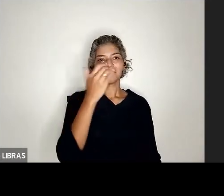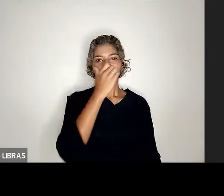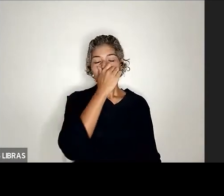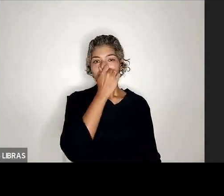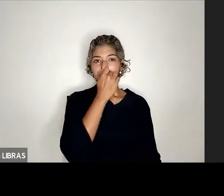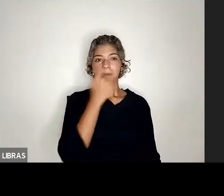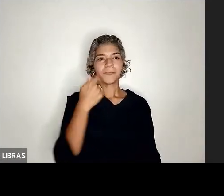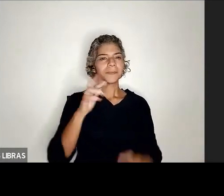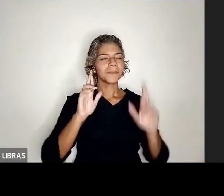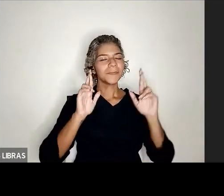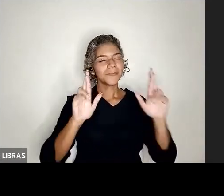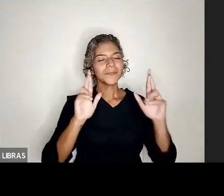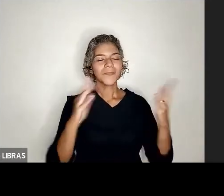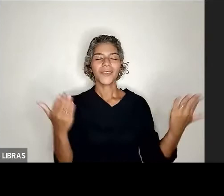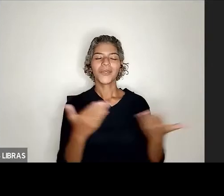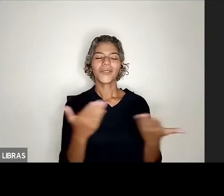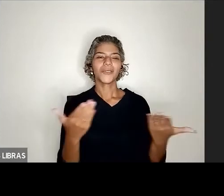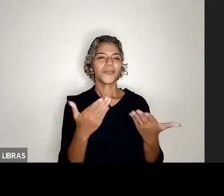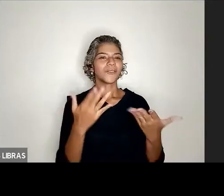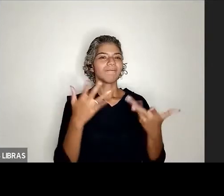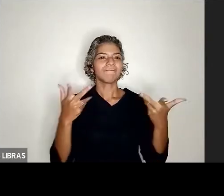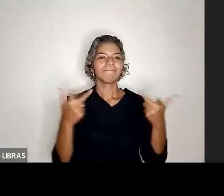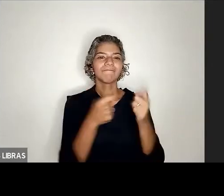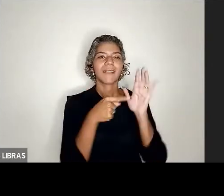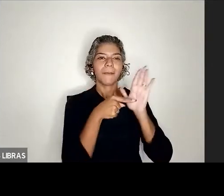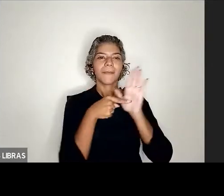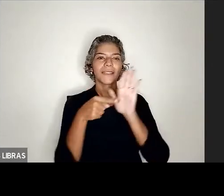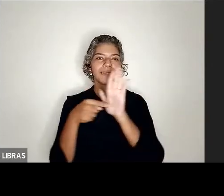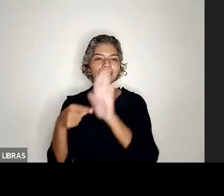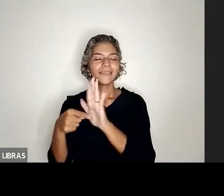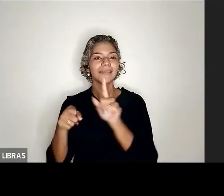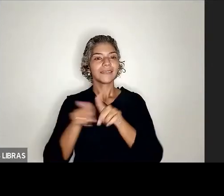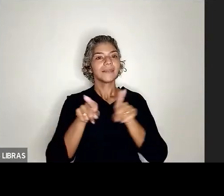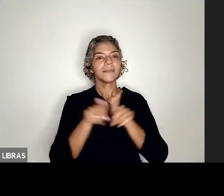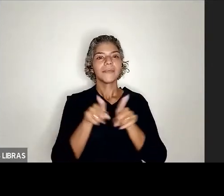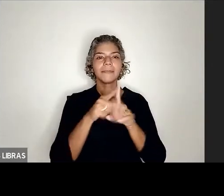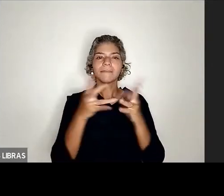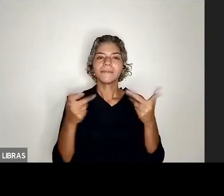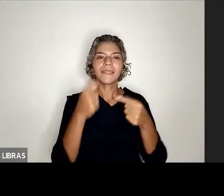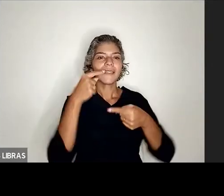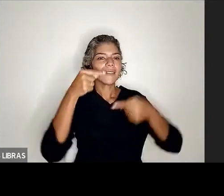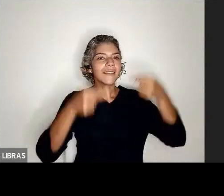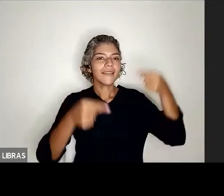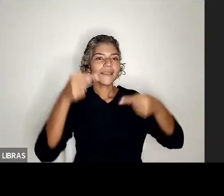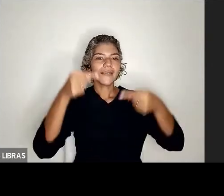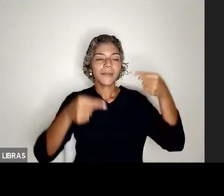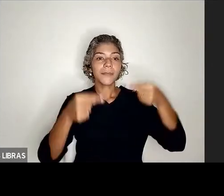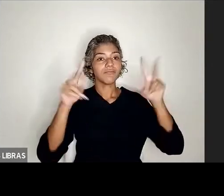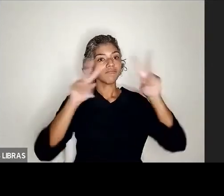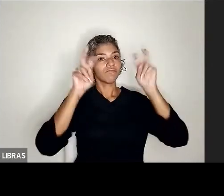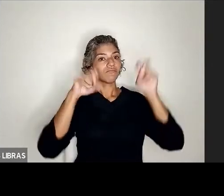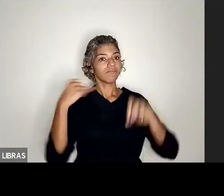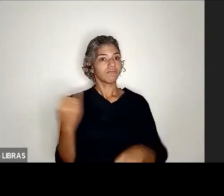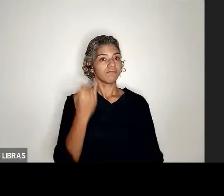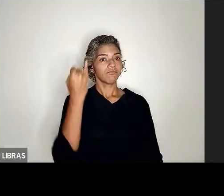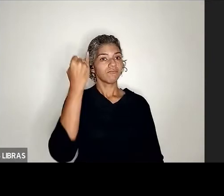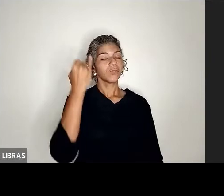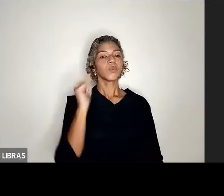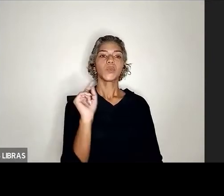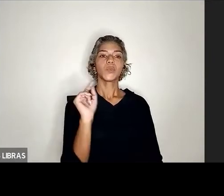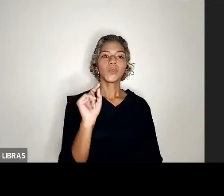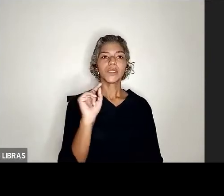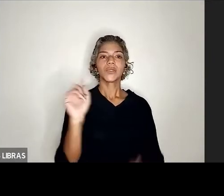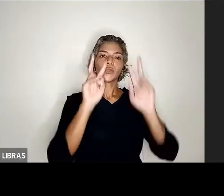aqui excelentes apresentações e um excelente debate sobre esse tema tão importante, né, que envolve aí as desigualdades